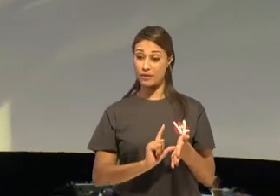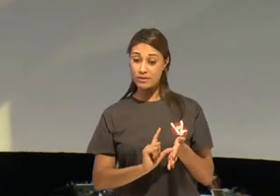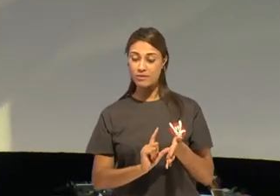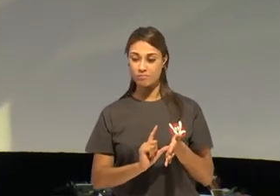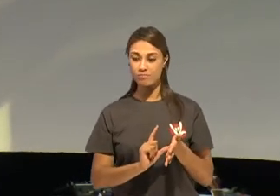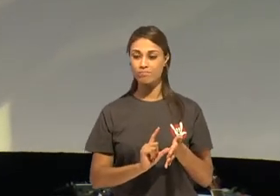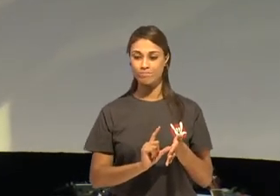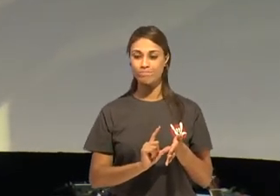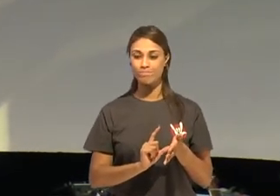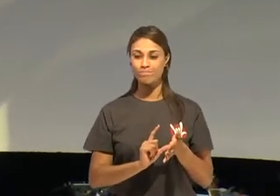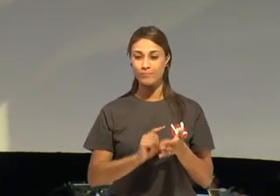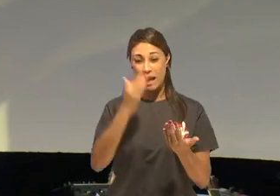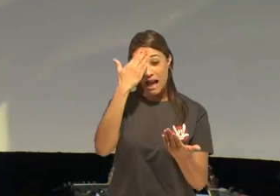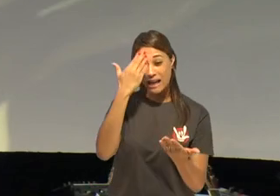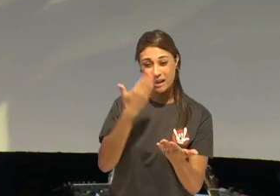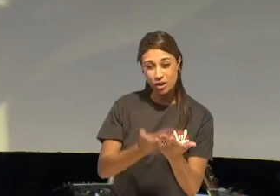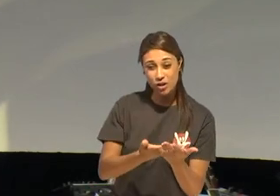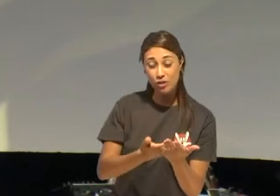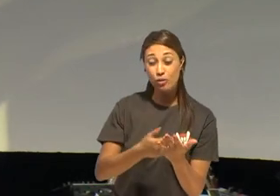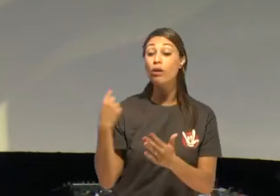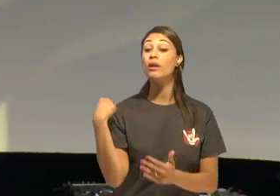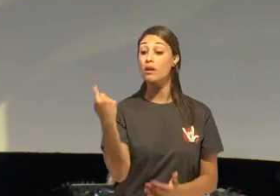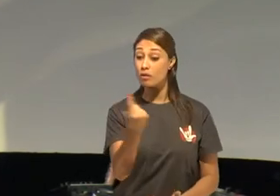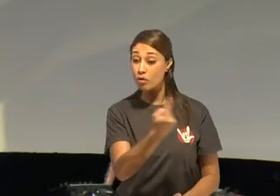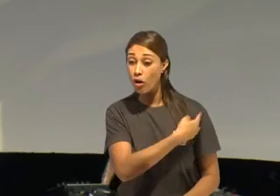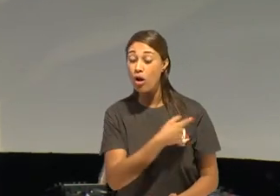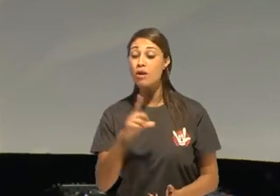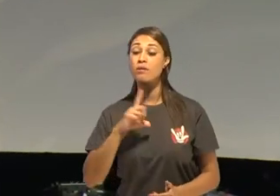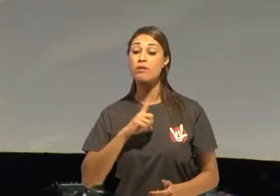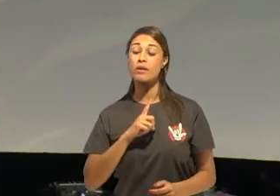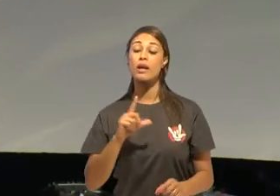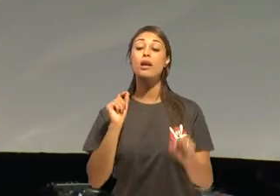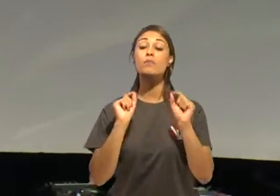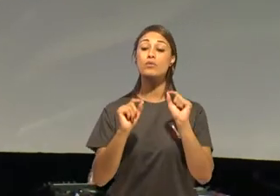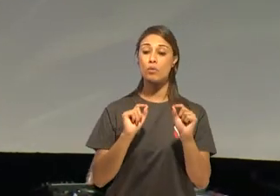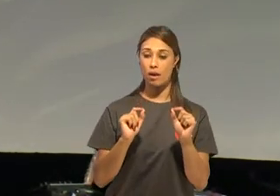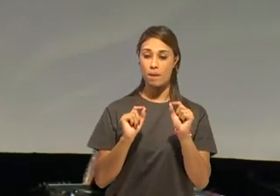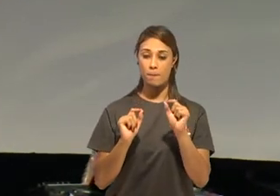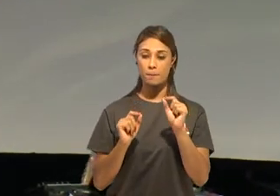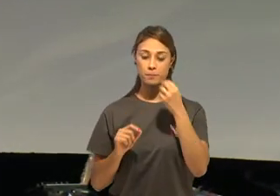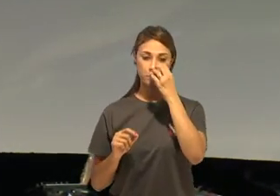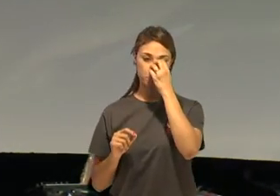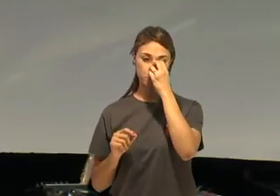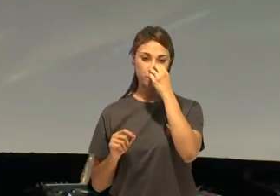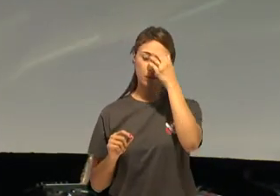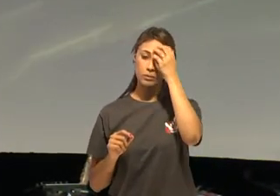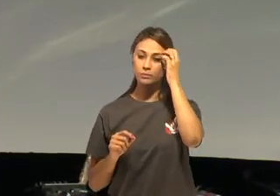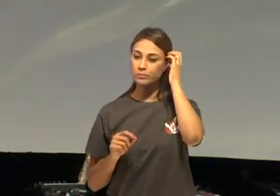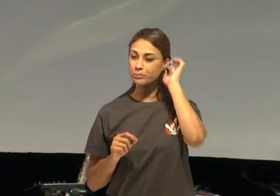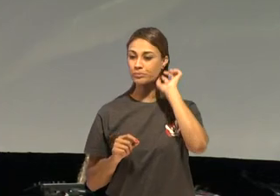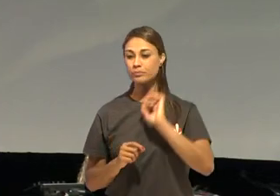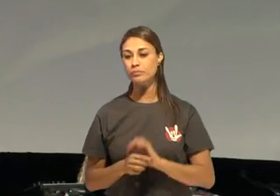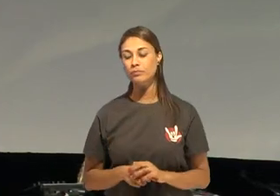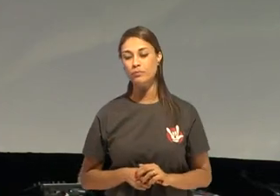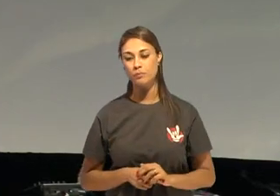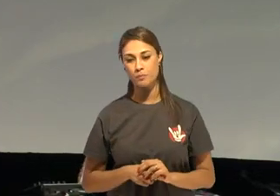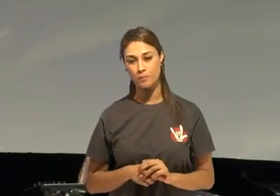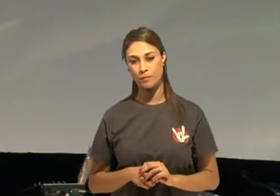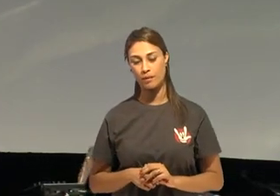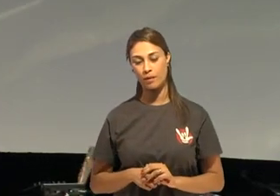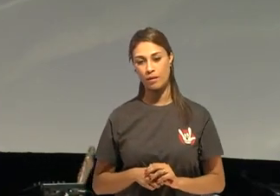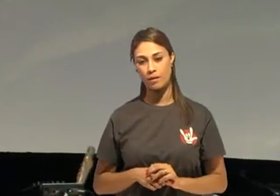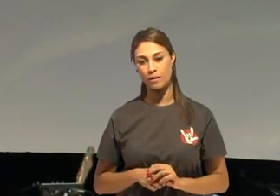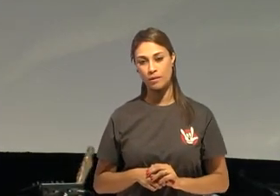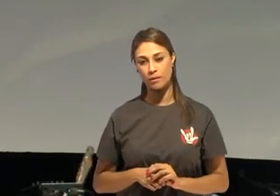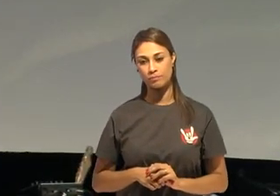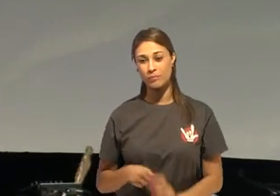que a igreja vai ter uma grande missão, porque a solidão vicia. A solidão faz com que a pessoa fique